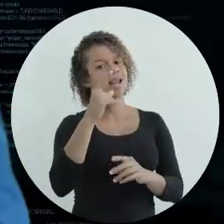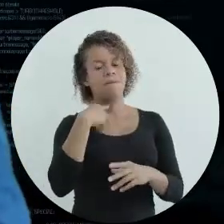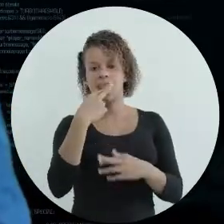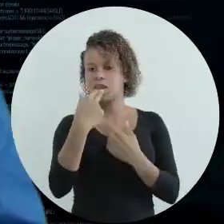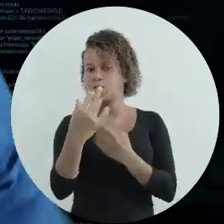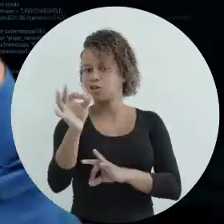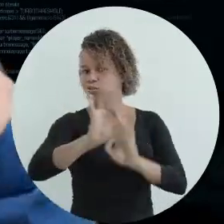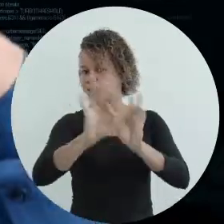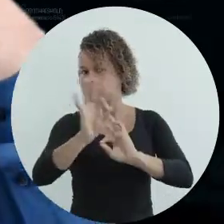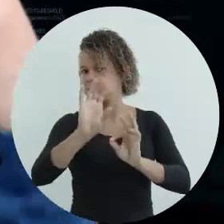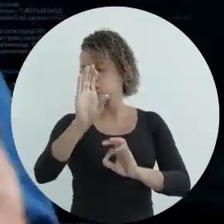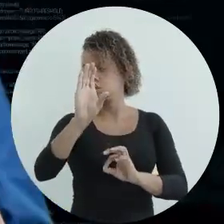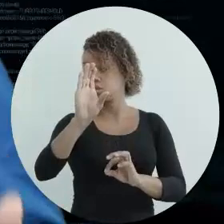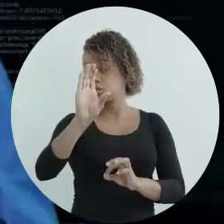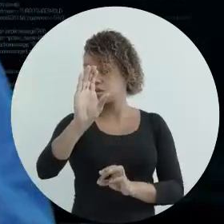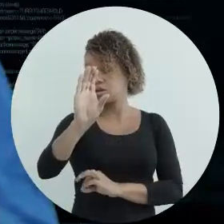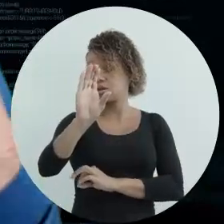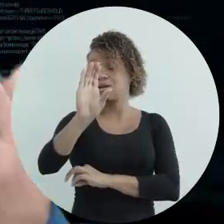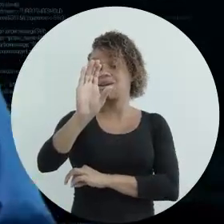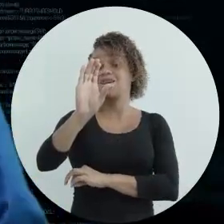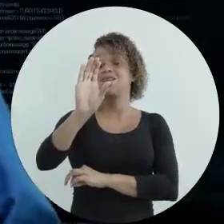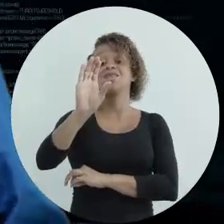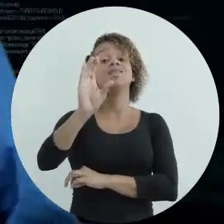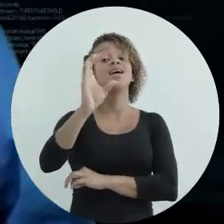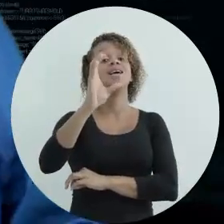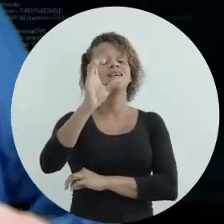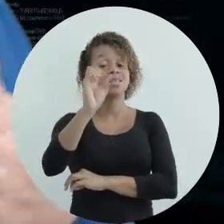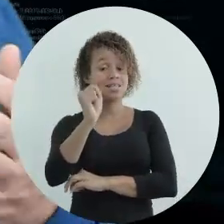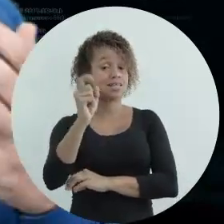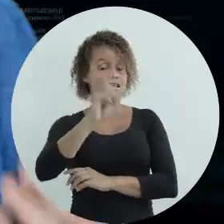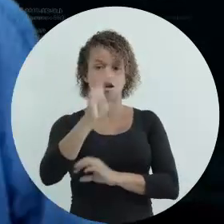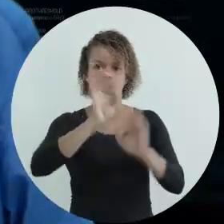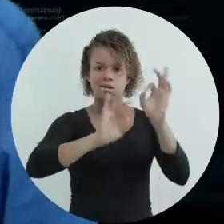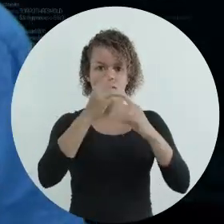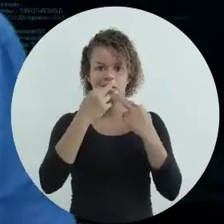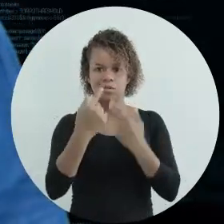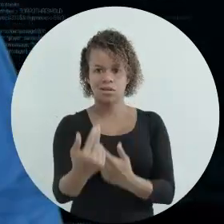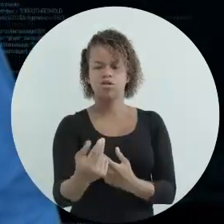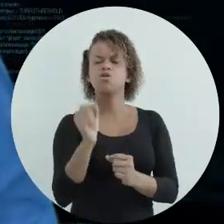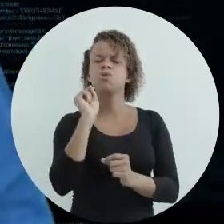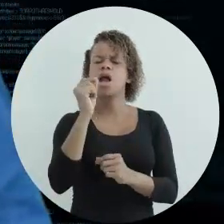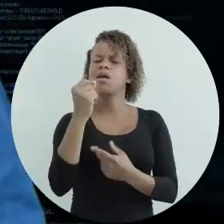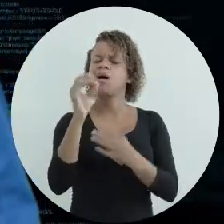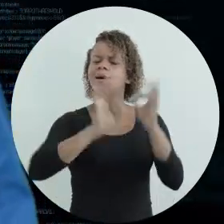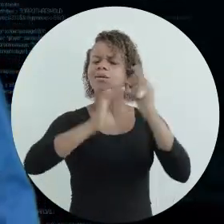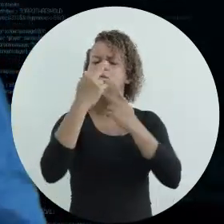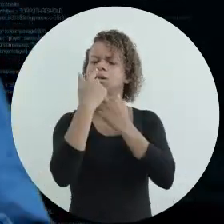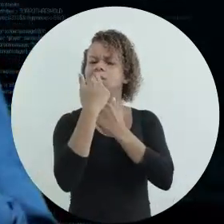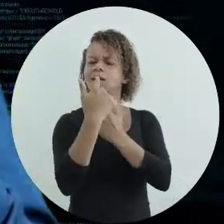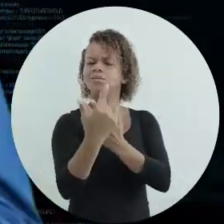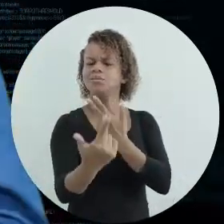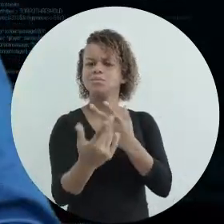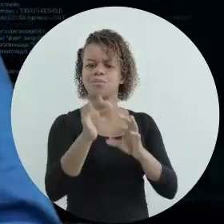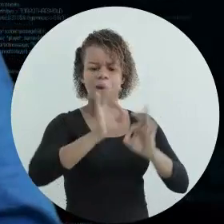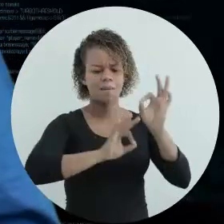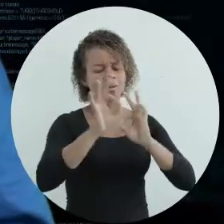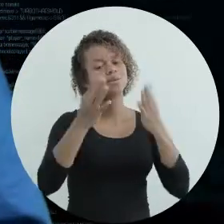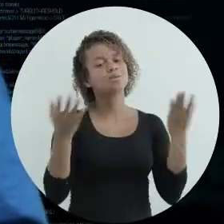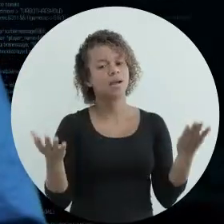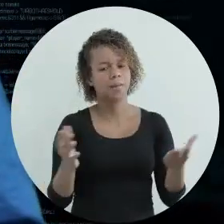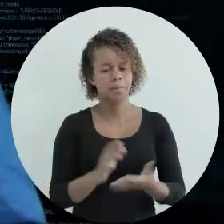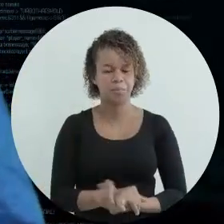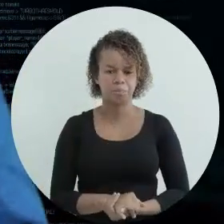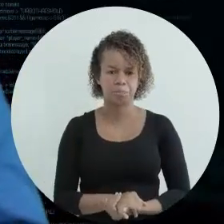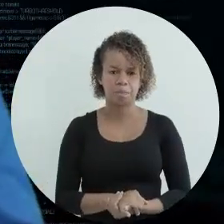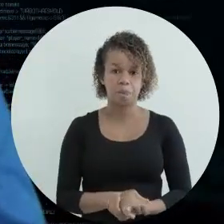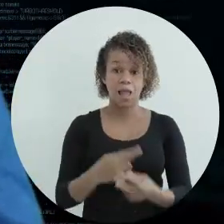linguagem de programação. E afinal de contas, o que é uma linguagem de programação? O que define uma linguagem de programação? Uma linguagem de